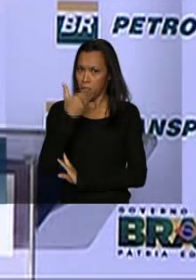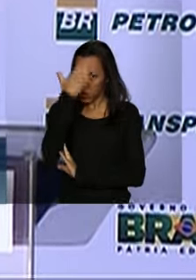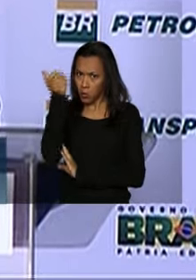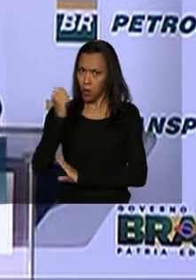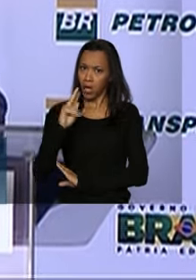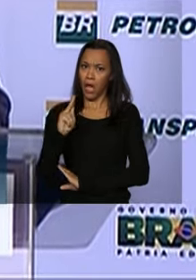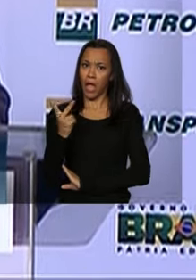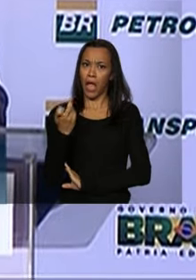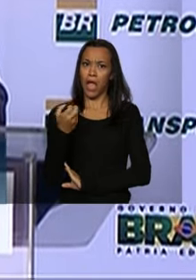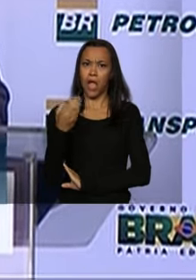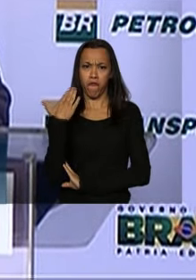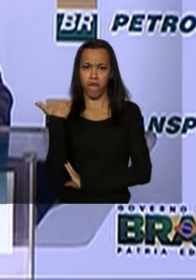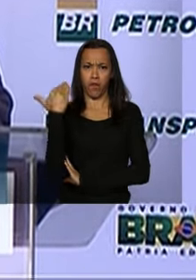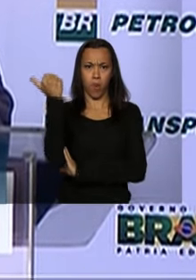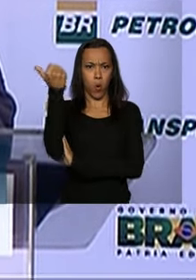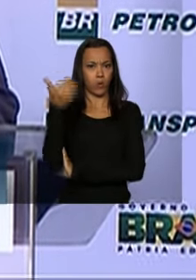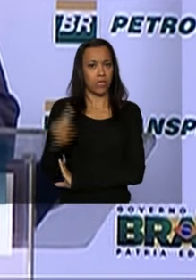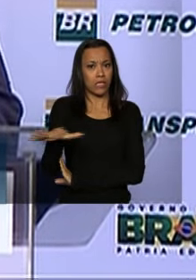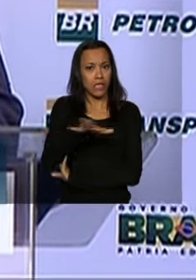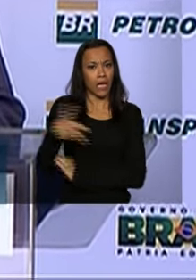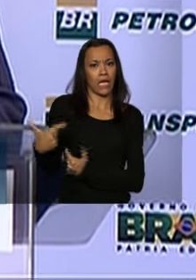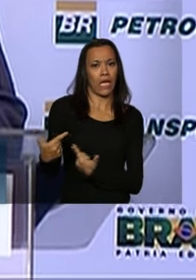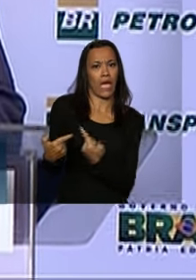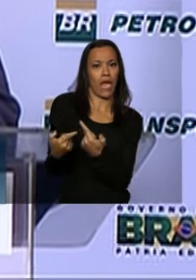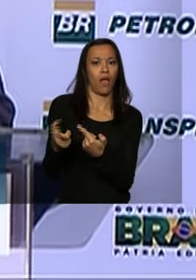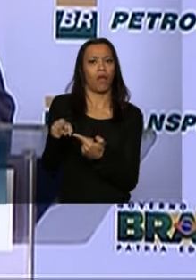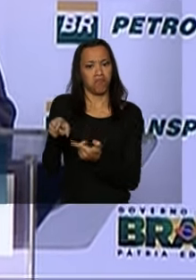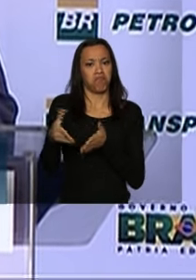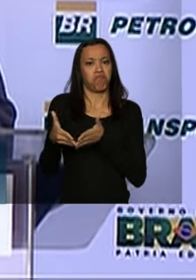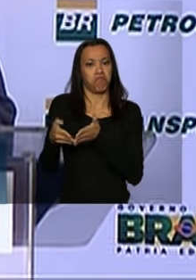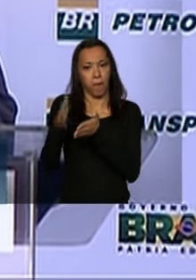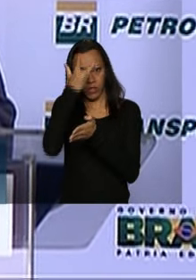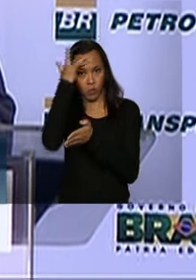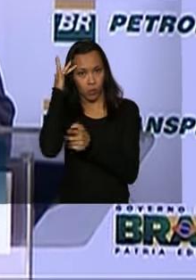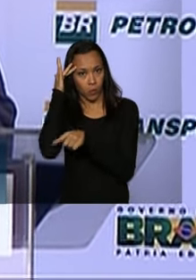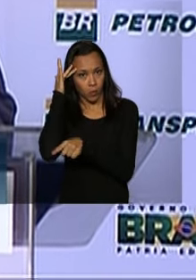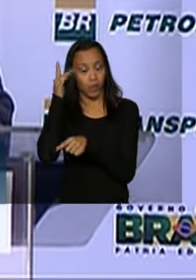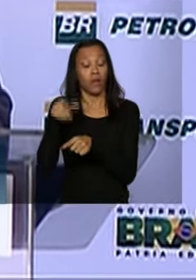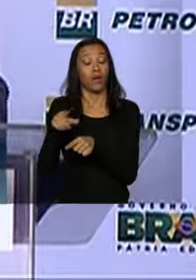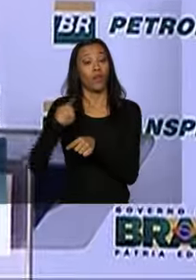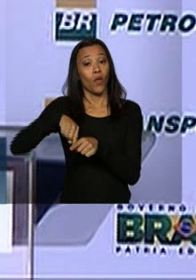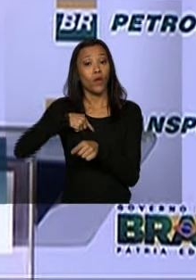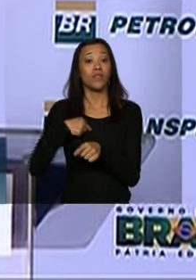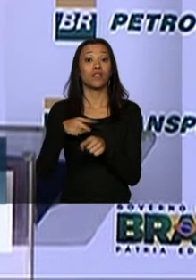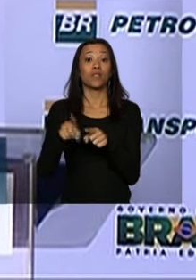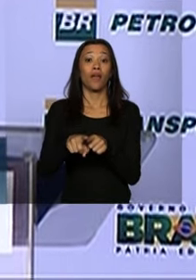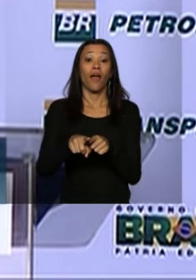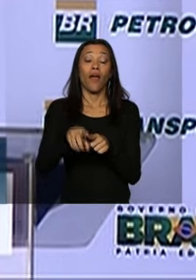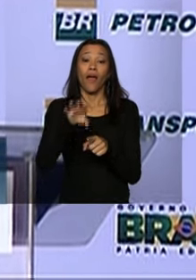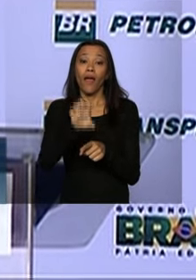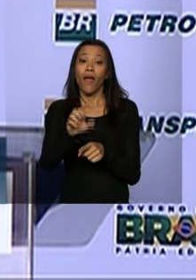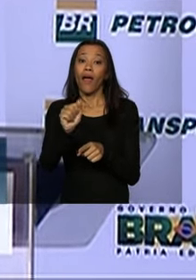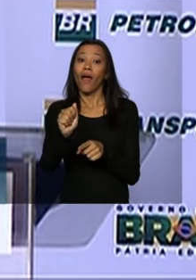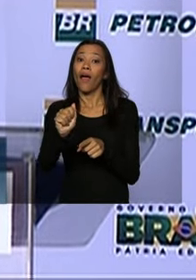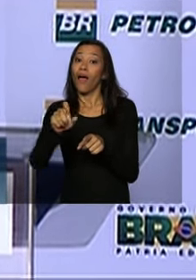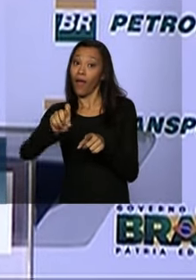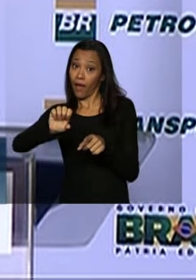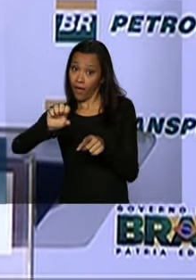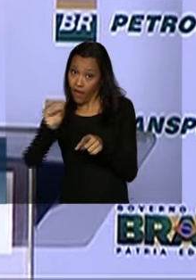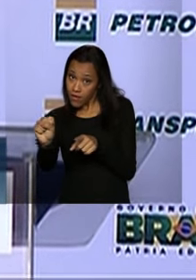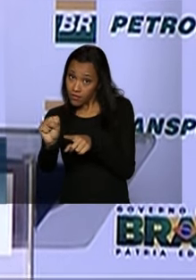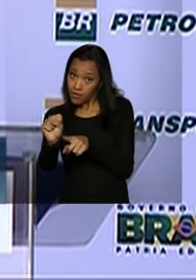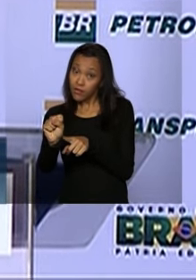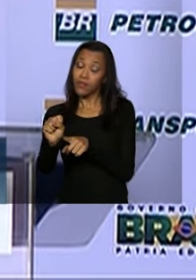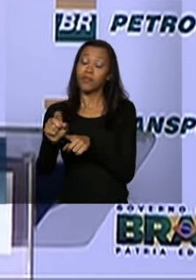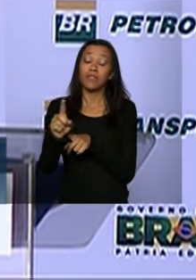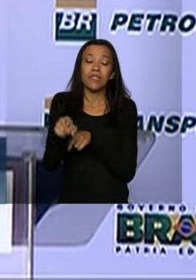Batalha Naval de Riachuelo. E comemoramos e celebramos a sobrevivência do EAS, que, apesar de tudo, se mantém